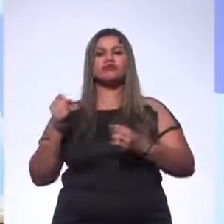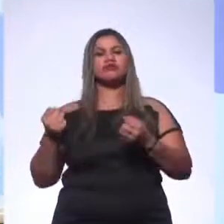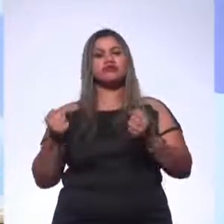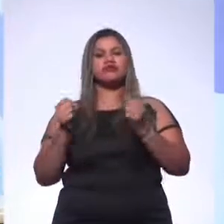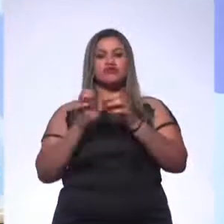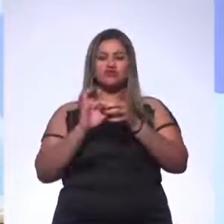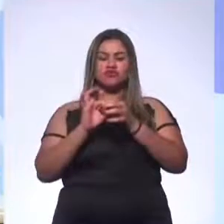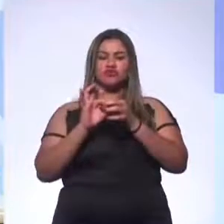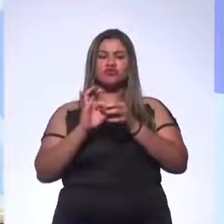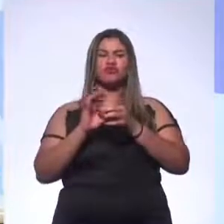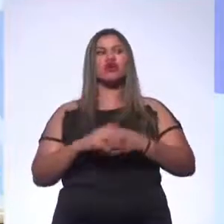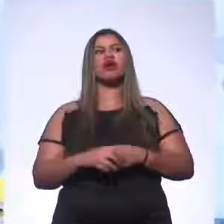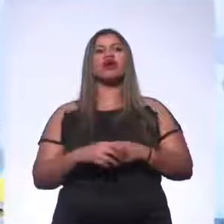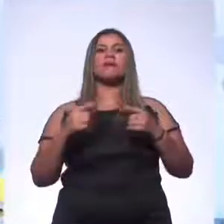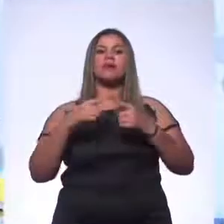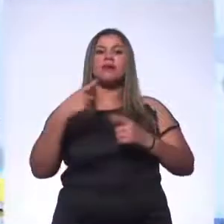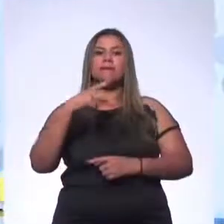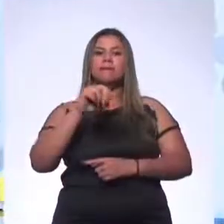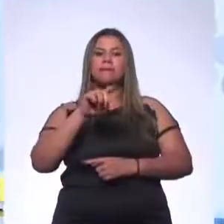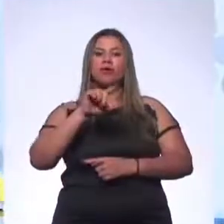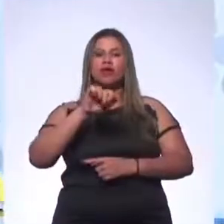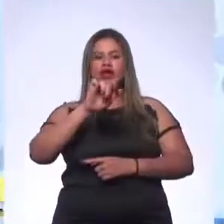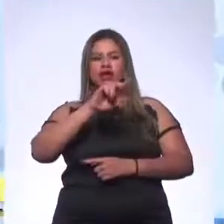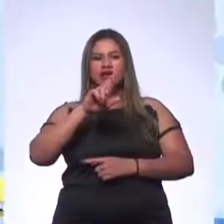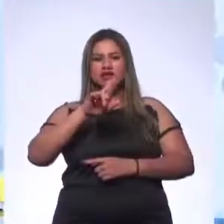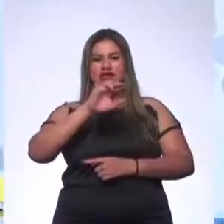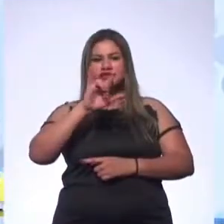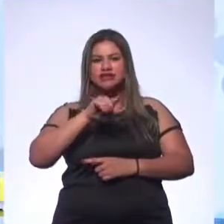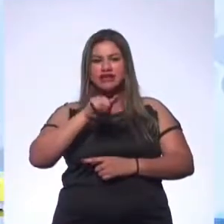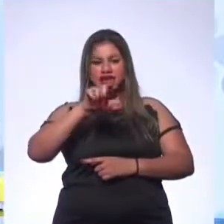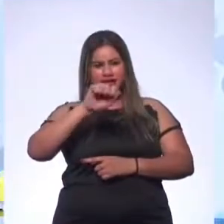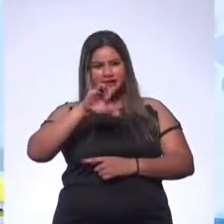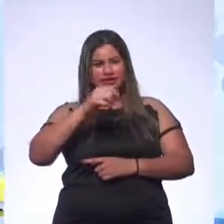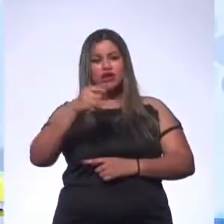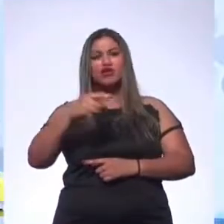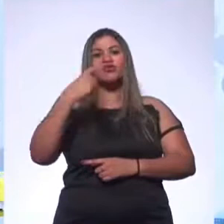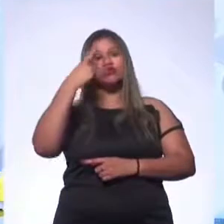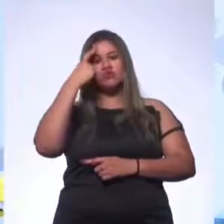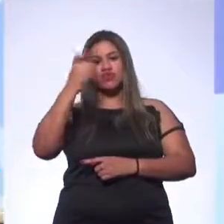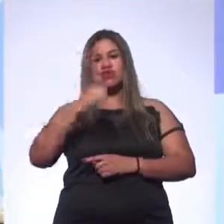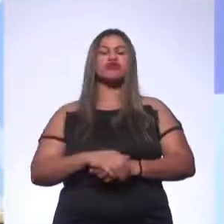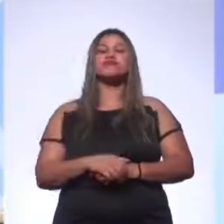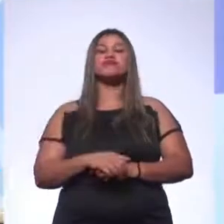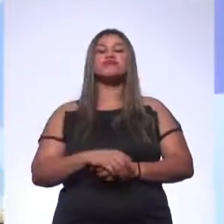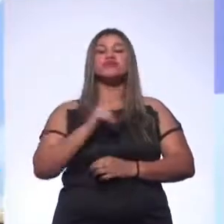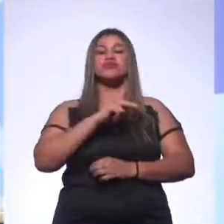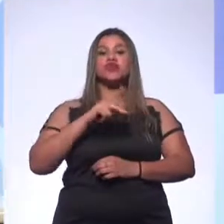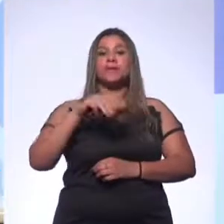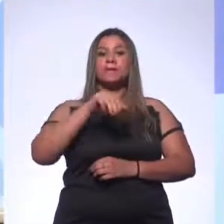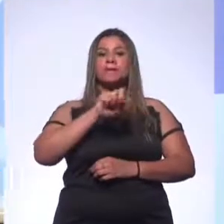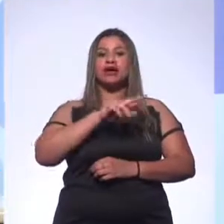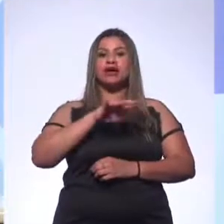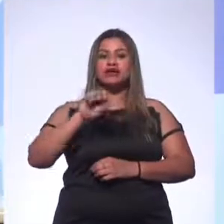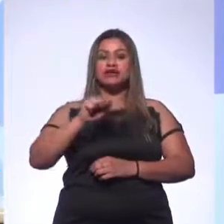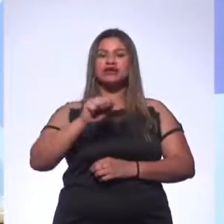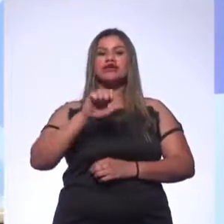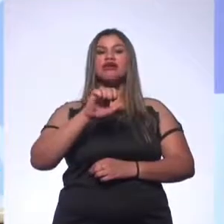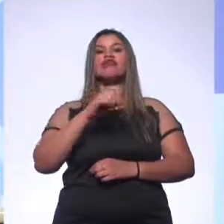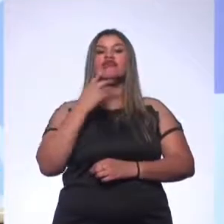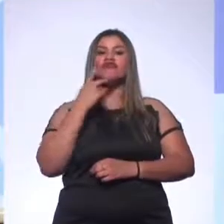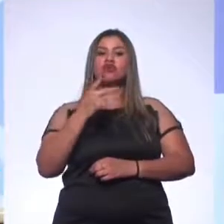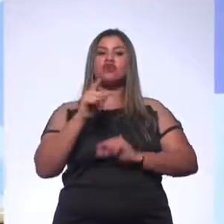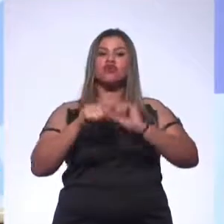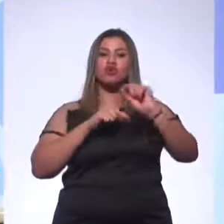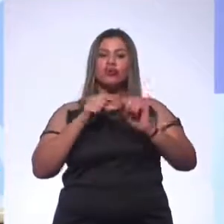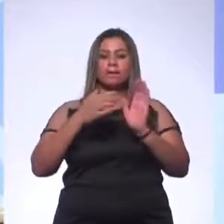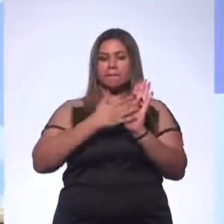uma polarização ideológica. Pega mais uma resposta aí pra gente. A professora Maria Efigênia, a Guerra Fria foi o